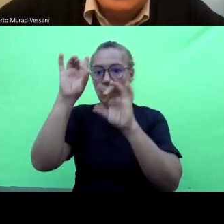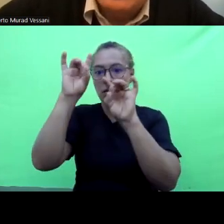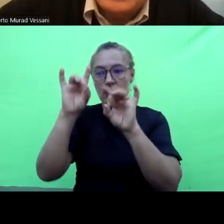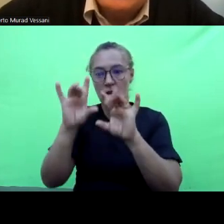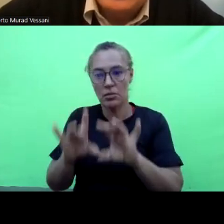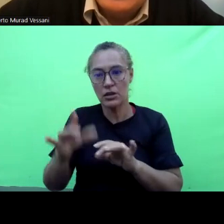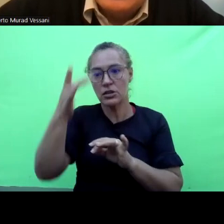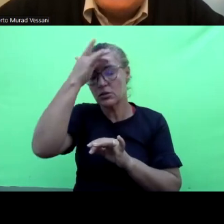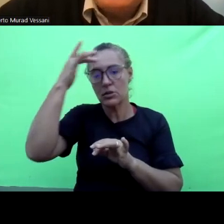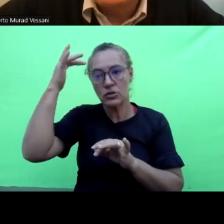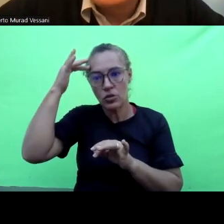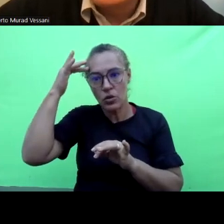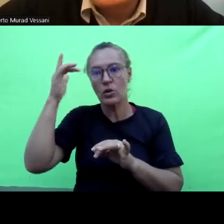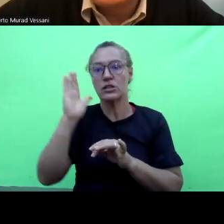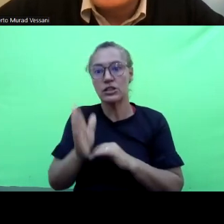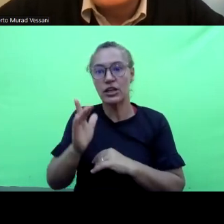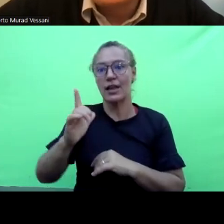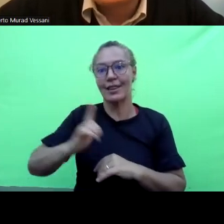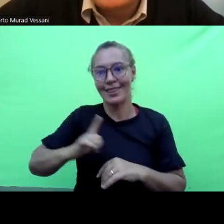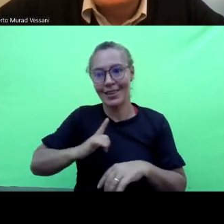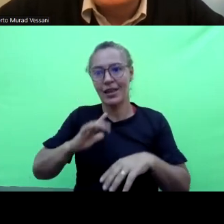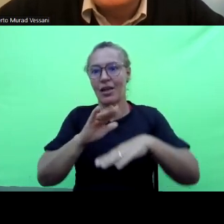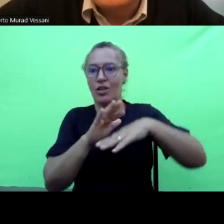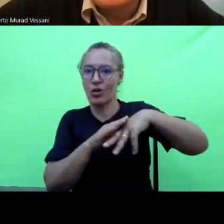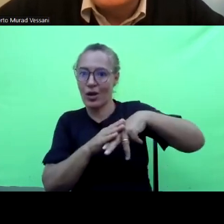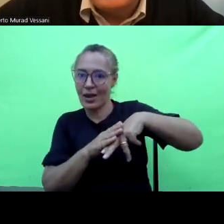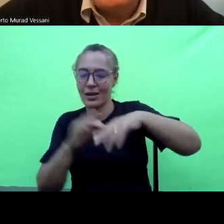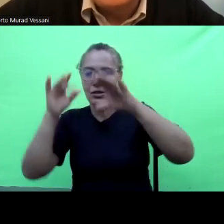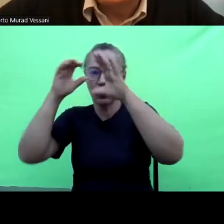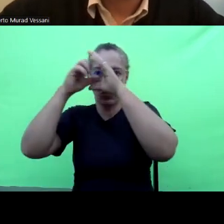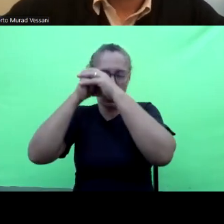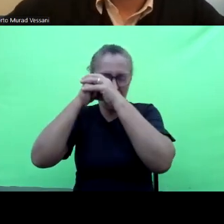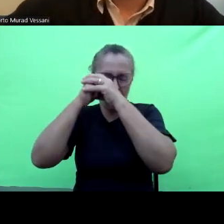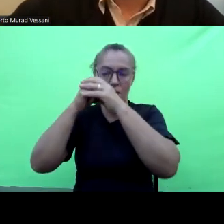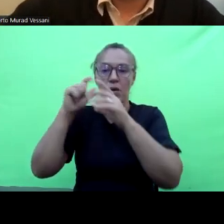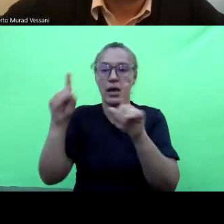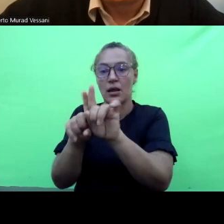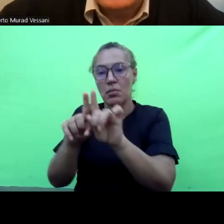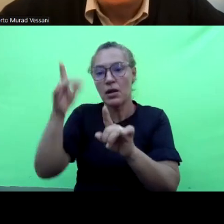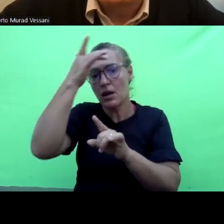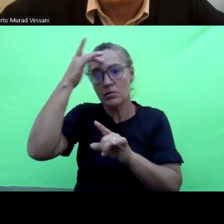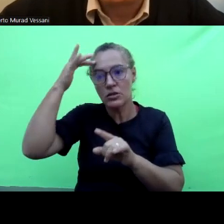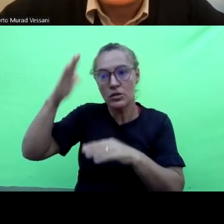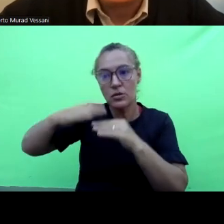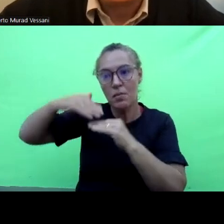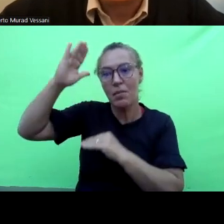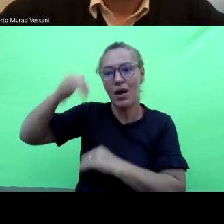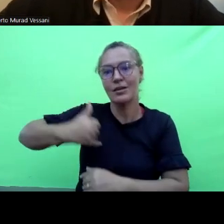citou anteriormente e nos pacientes a partir dos 40 anos. É importante medir a pressão intraocular.